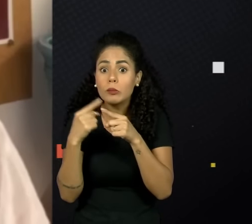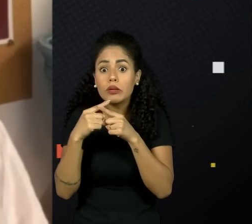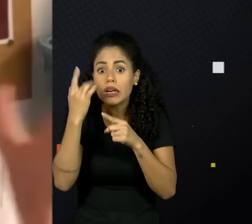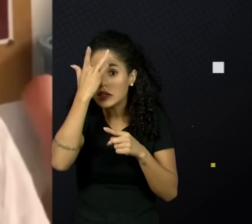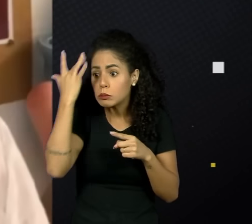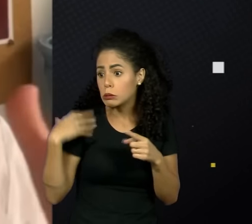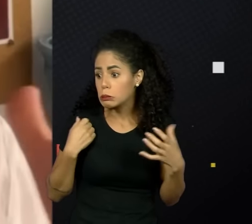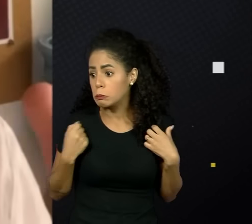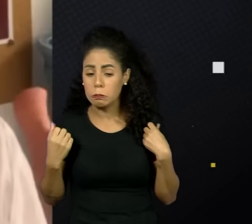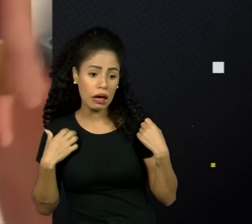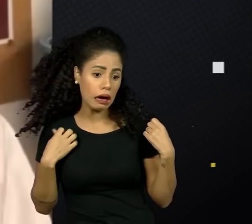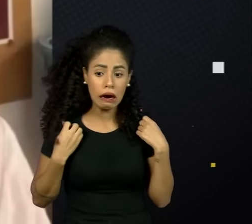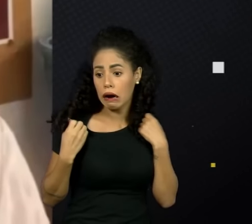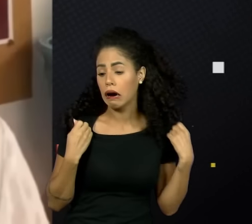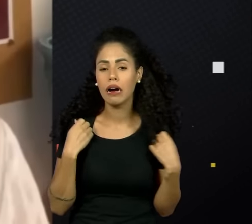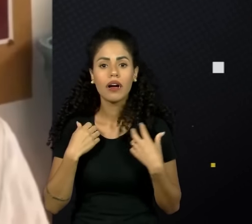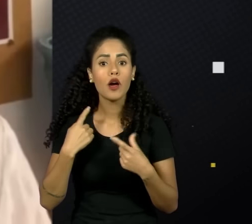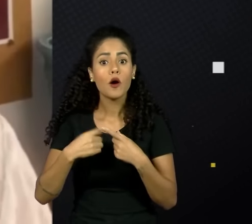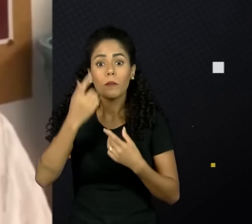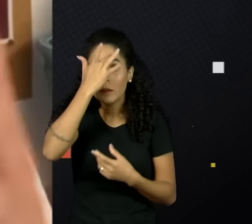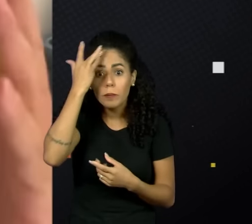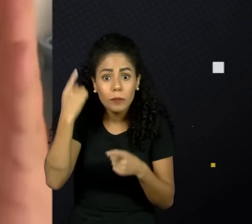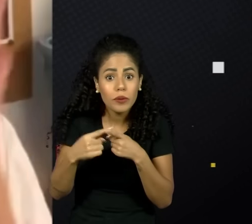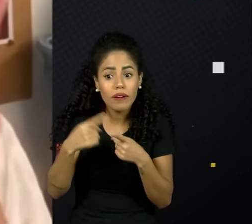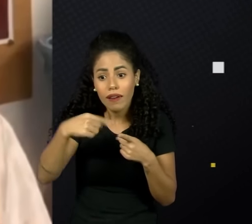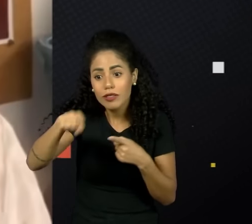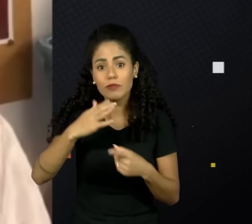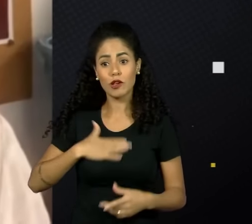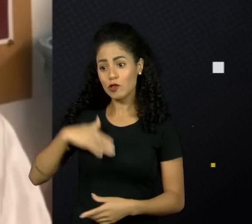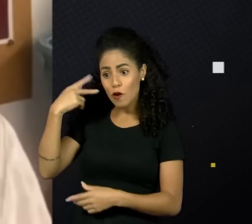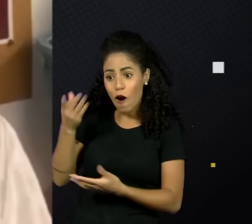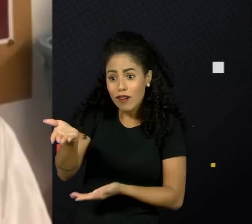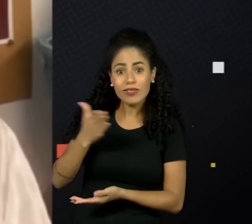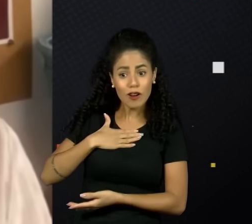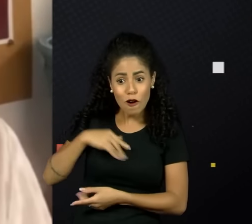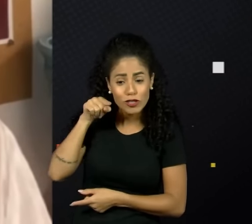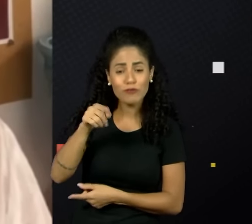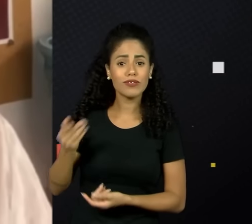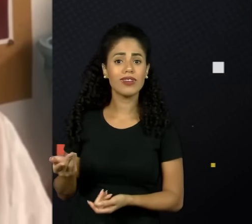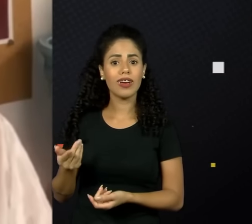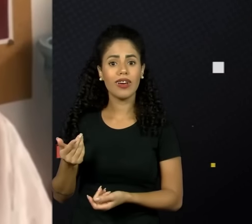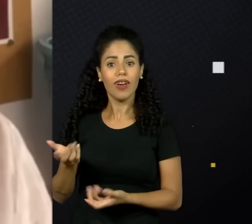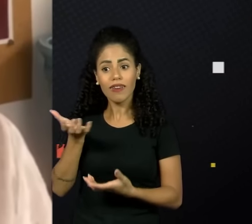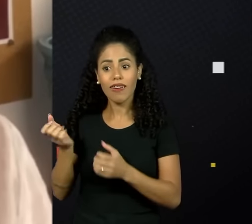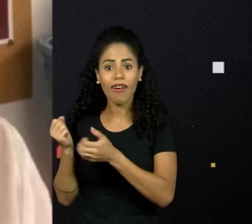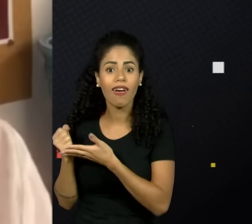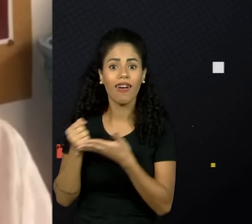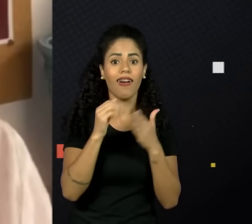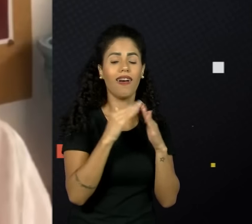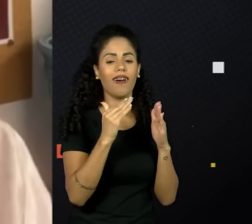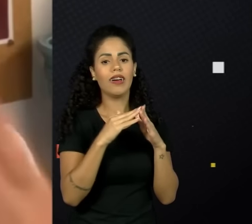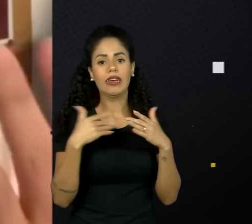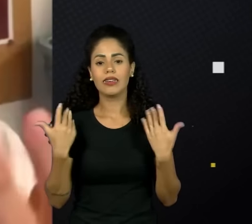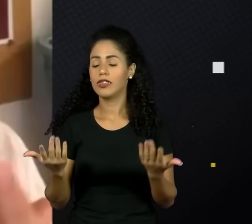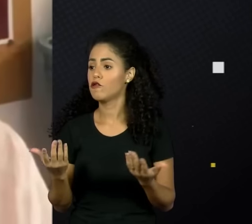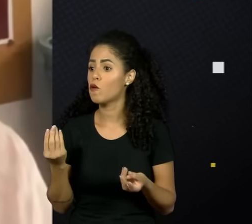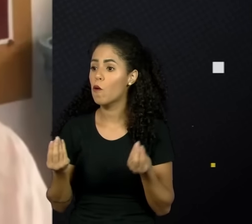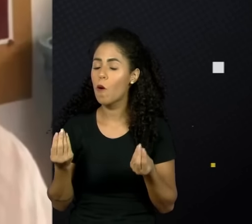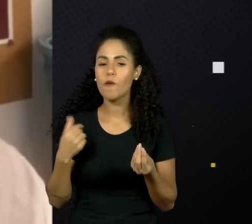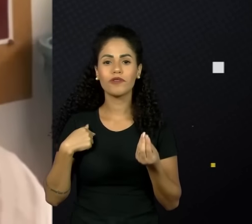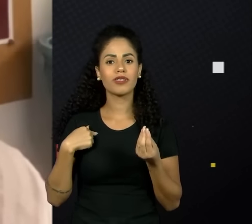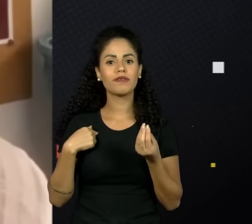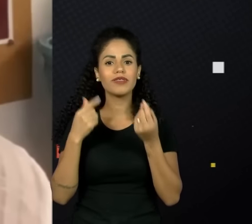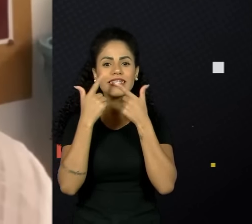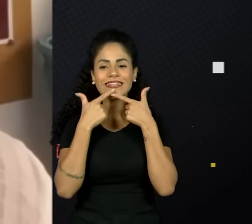Lu e eu falei porque as pessoas estão loucas com você tá todo mundo querendo te levar para casa e eu atribuo isso não só um Carisma